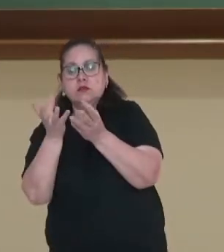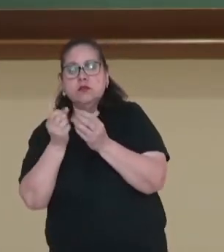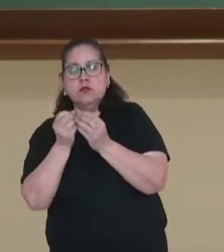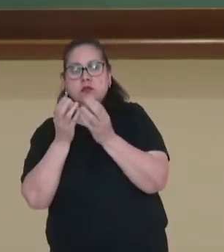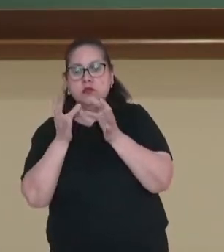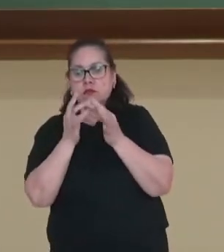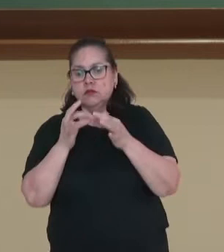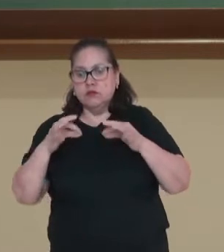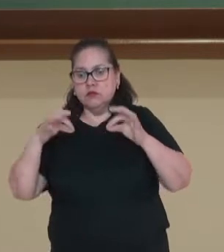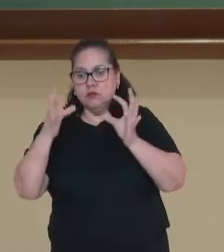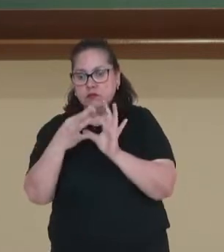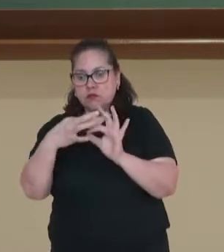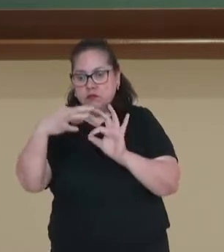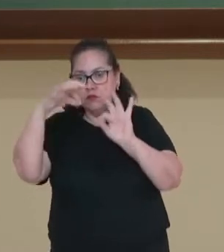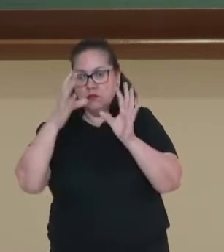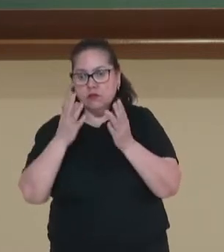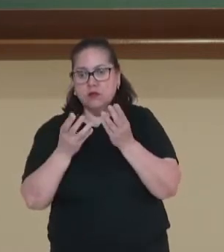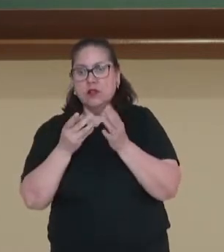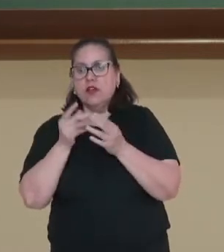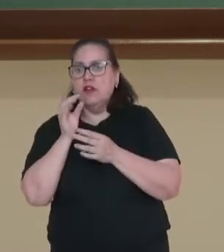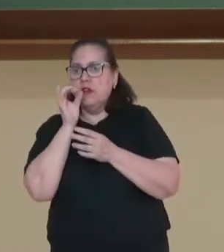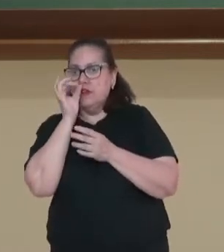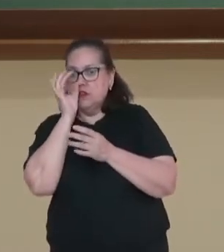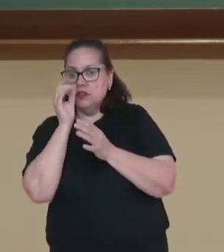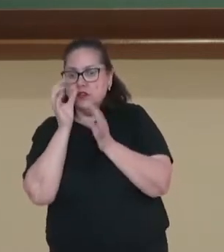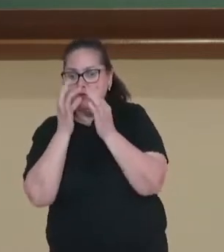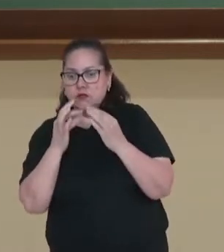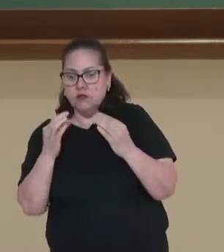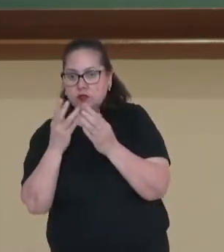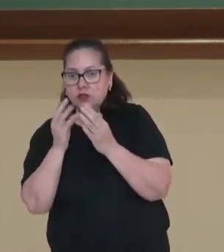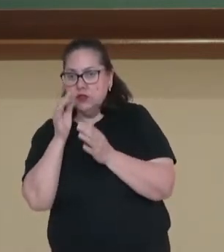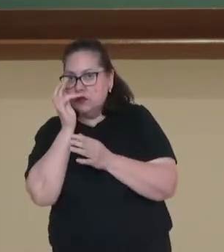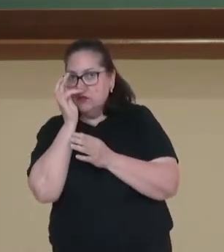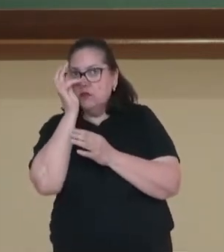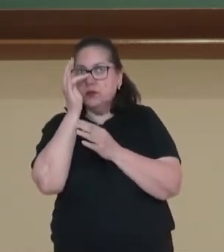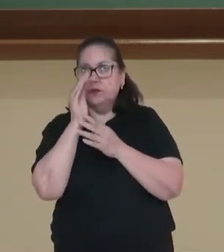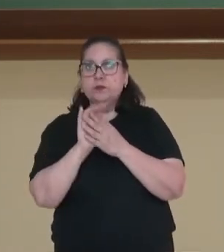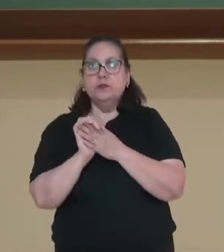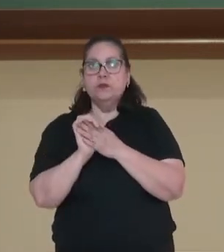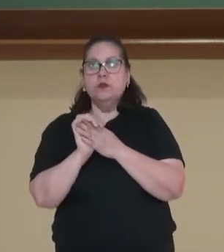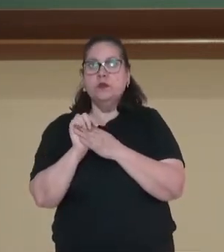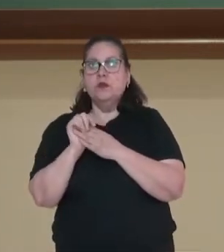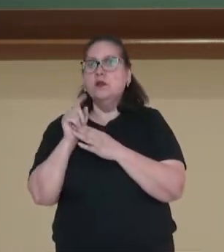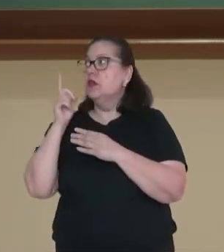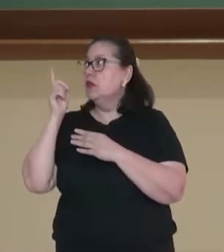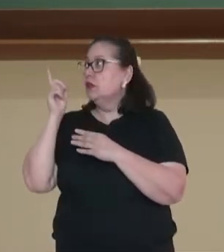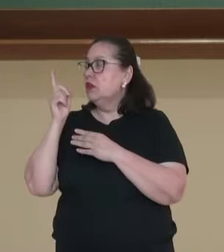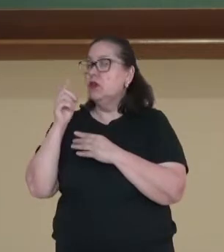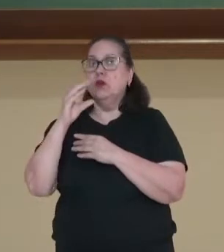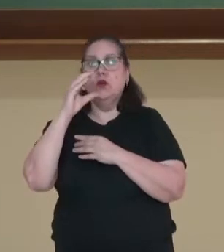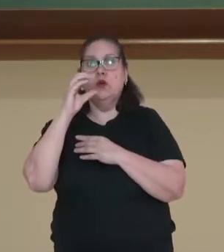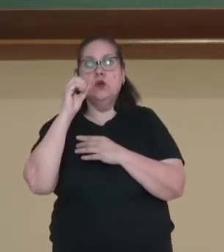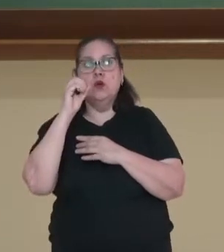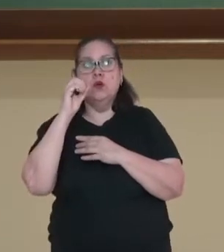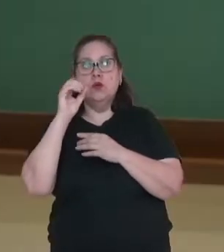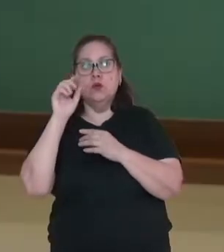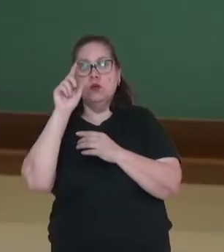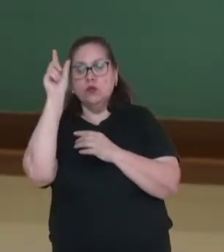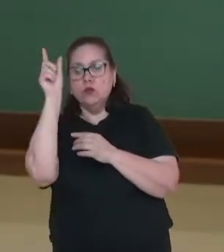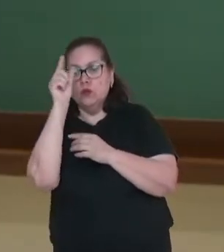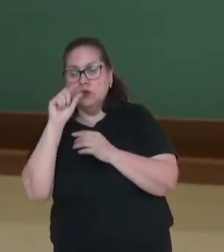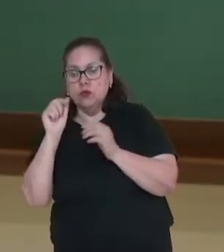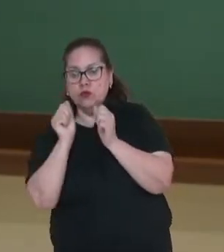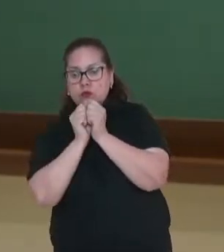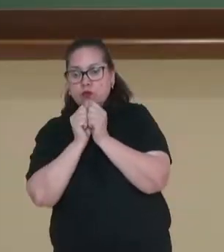aquelas folhinhas que tem, os verdes, né? Em volta da flor, tá? É, corola, que seriam, né, o conjunto